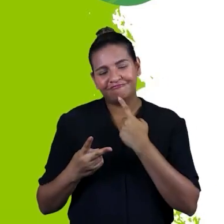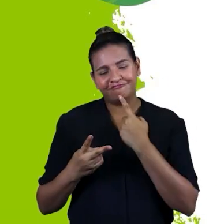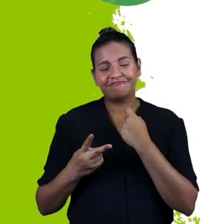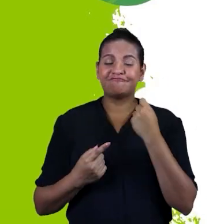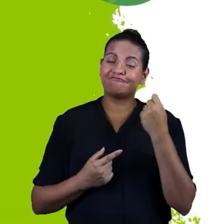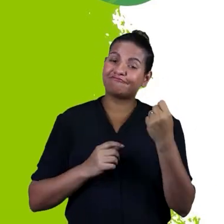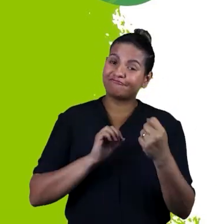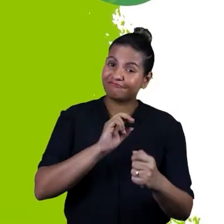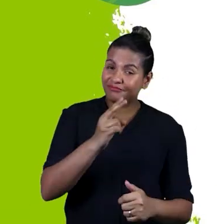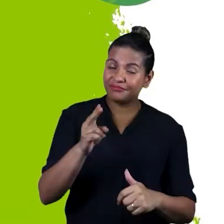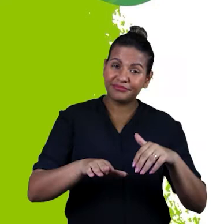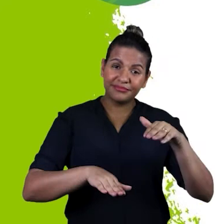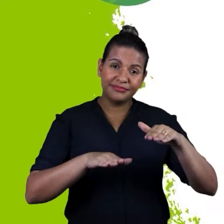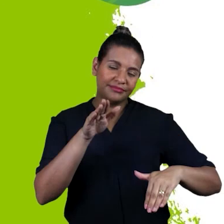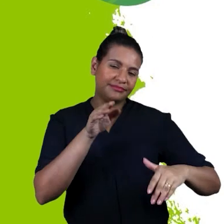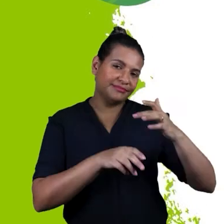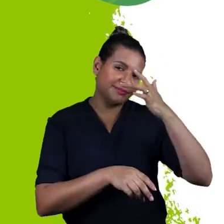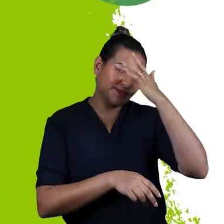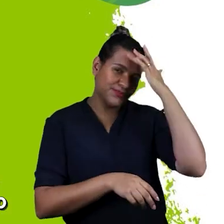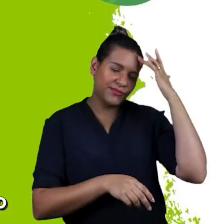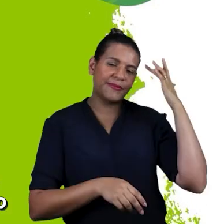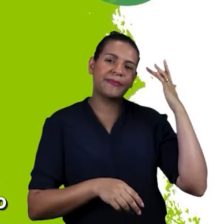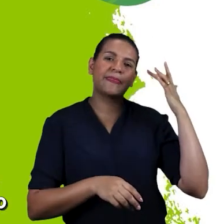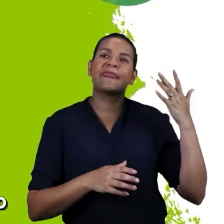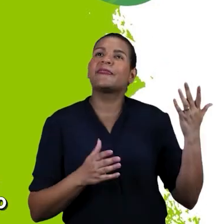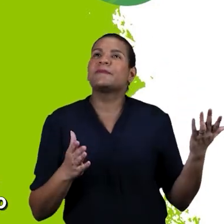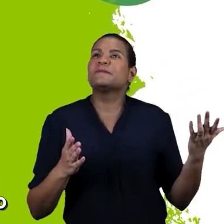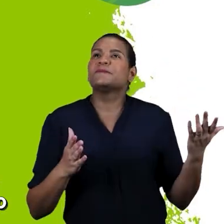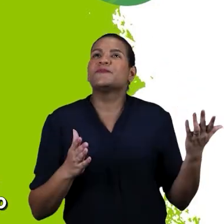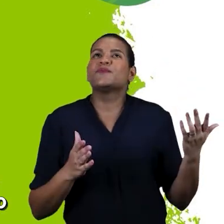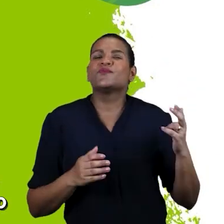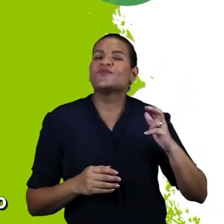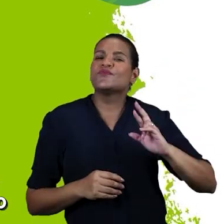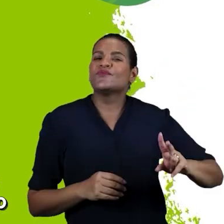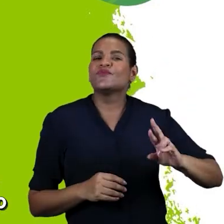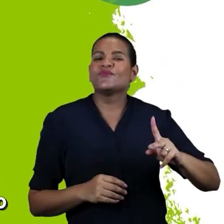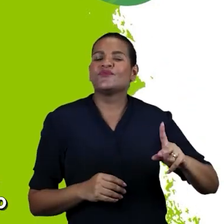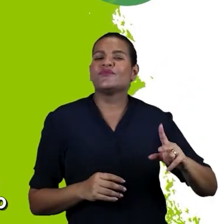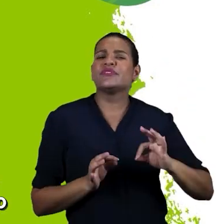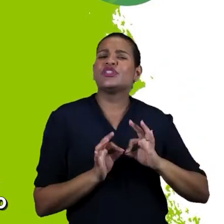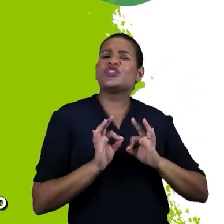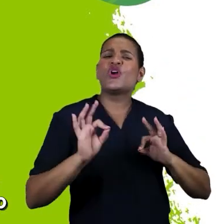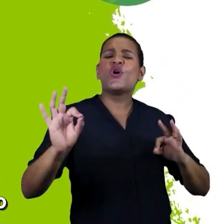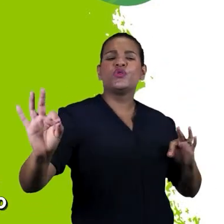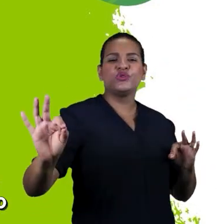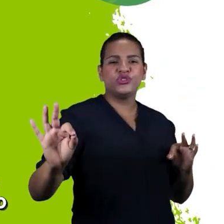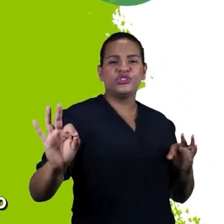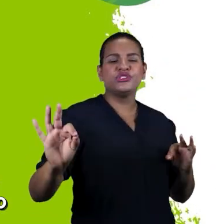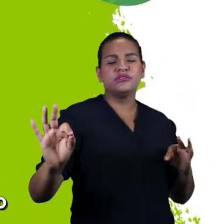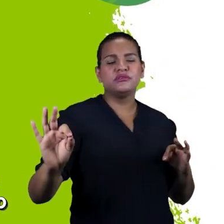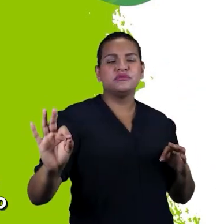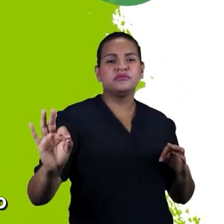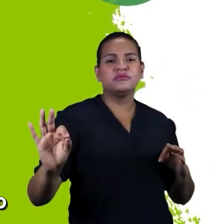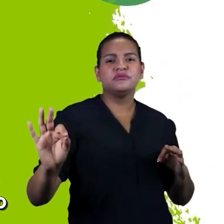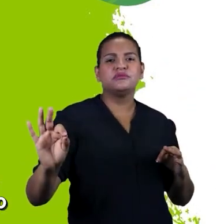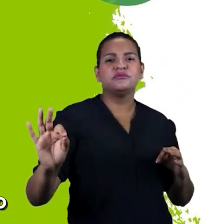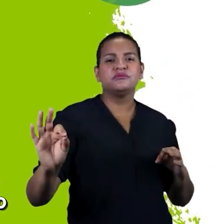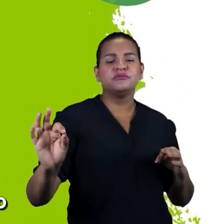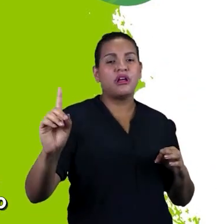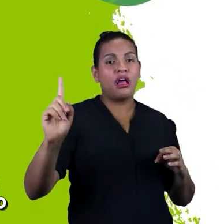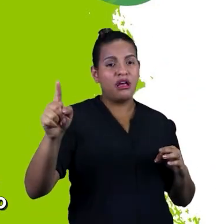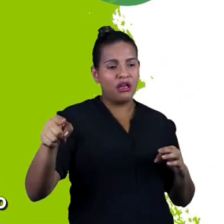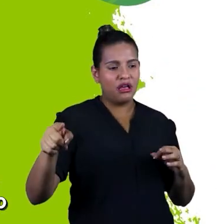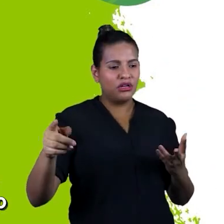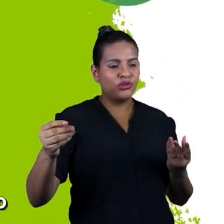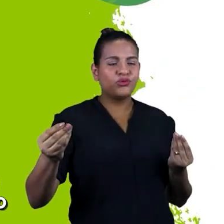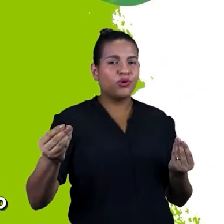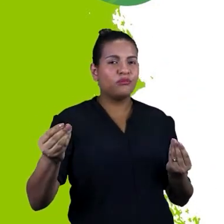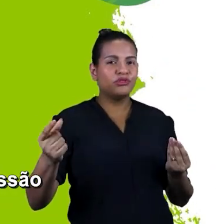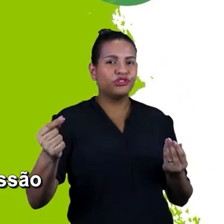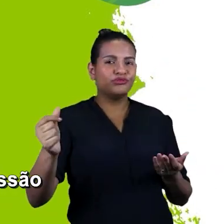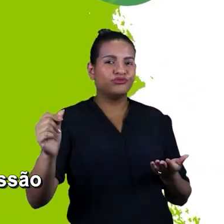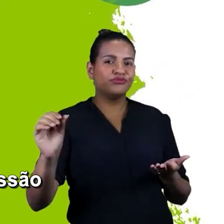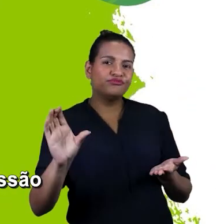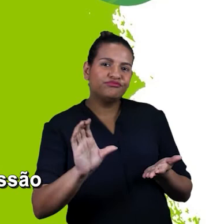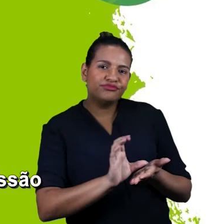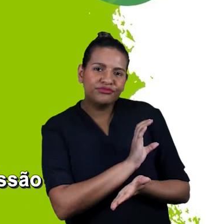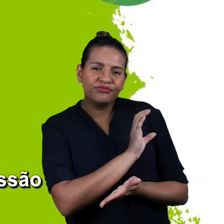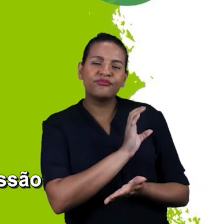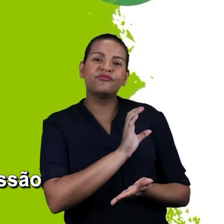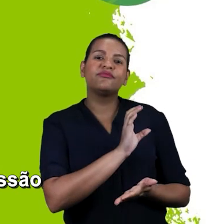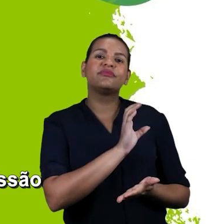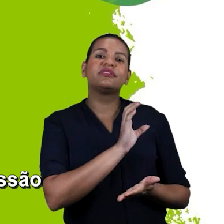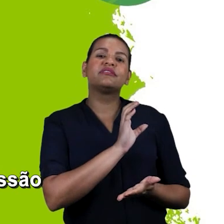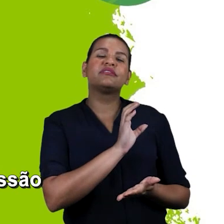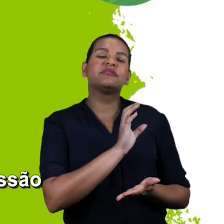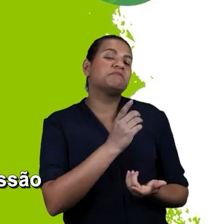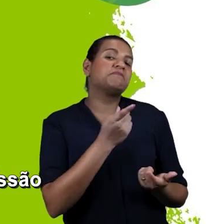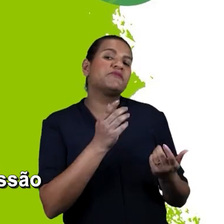né? Às vezes não tem... as empresas de comunicação não sentem incentivo financeiro em